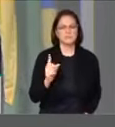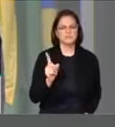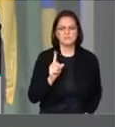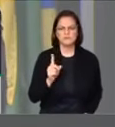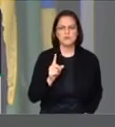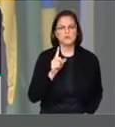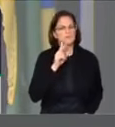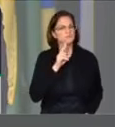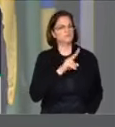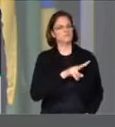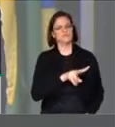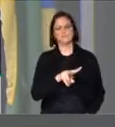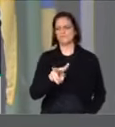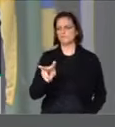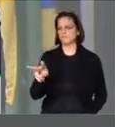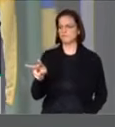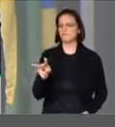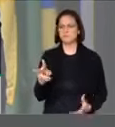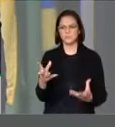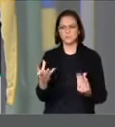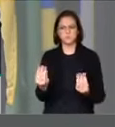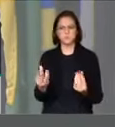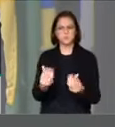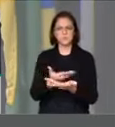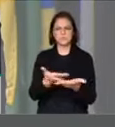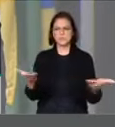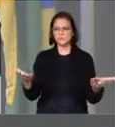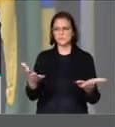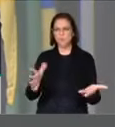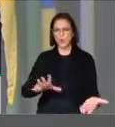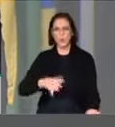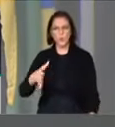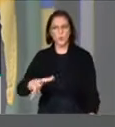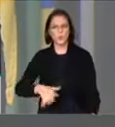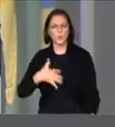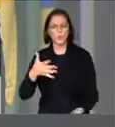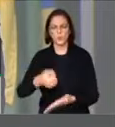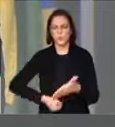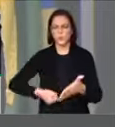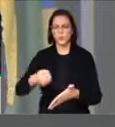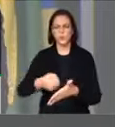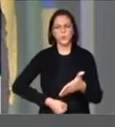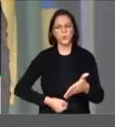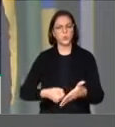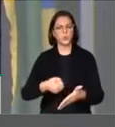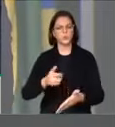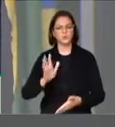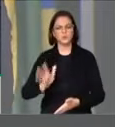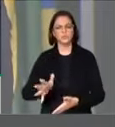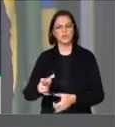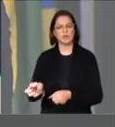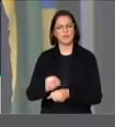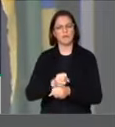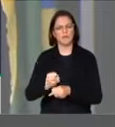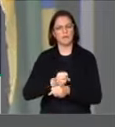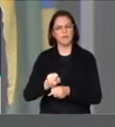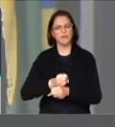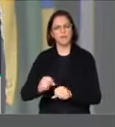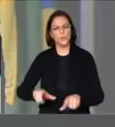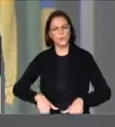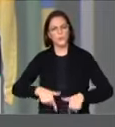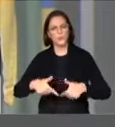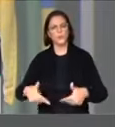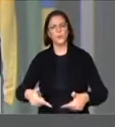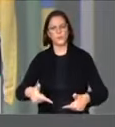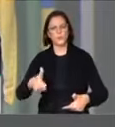esse plenário aqui, cheio de guerreiros e guerreiras, combatentes, que lutaram durante tantos anos, que